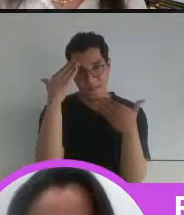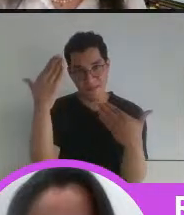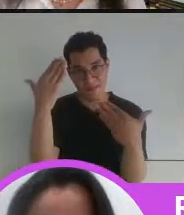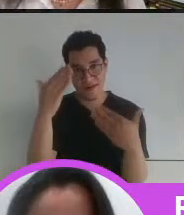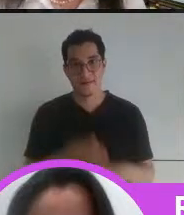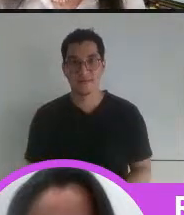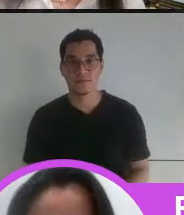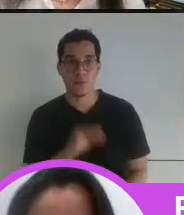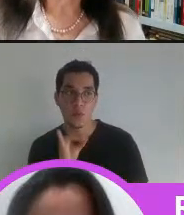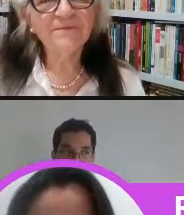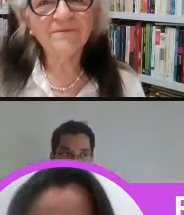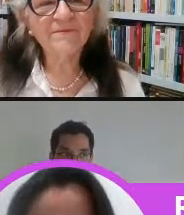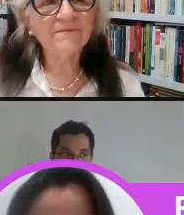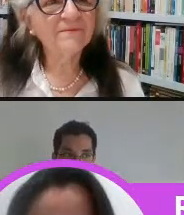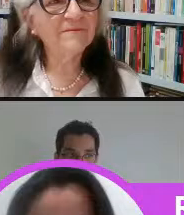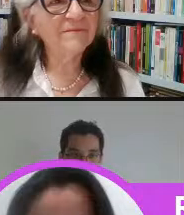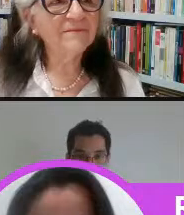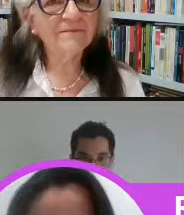Oi, Gabriel?